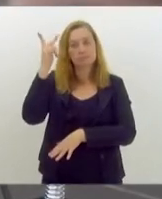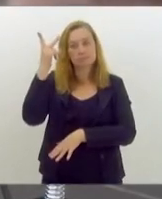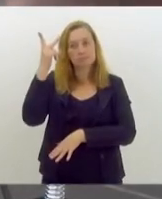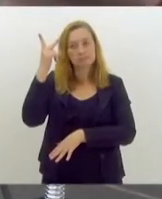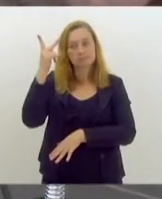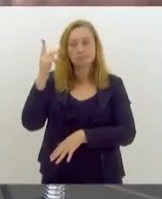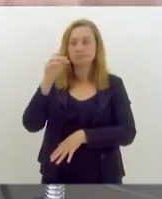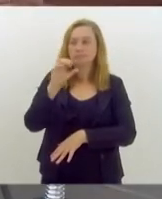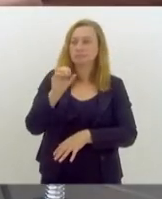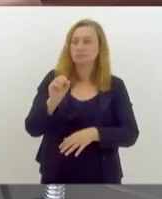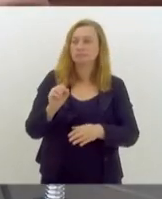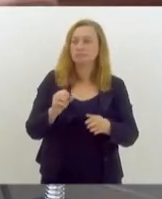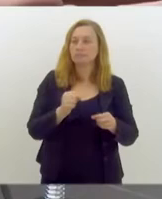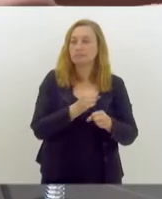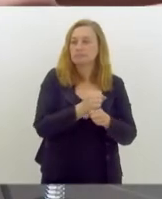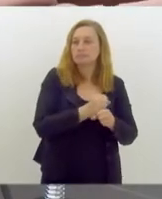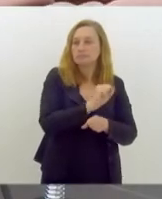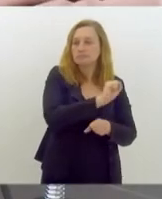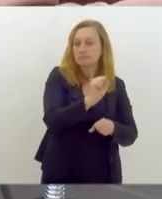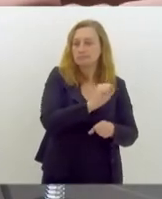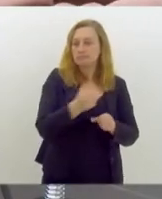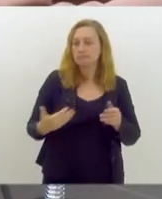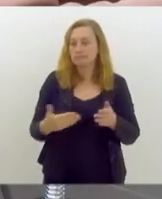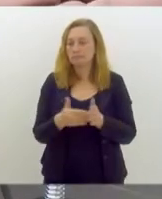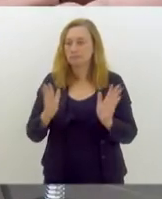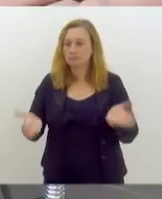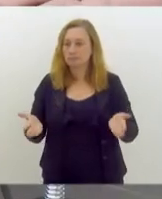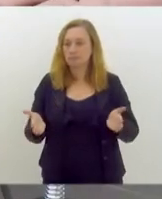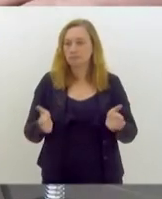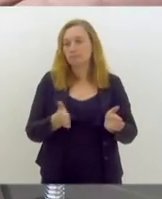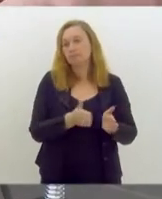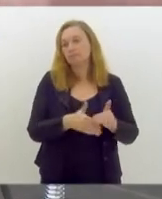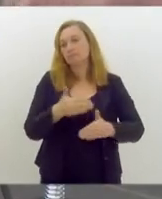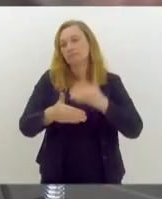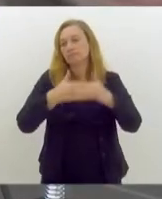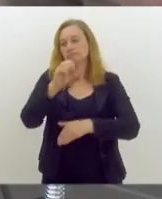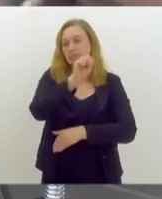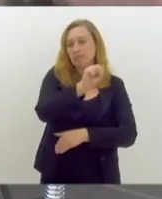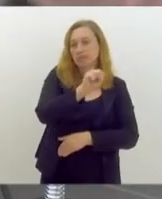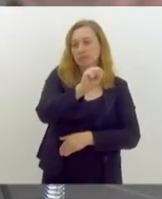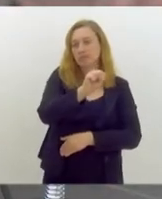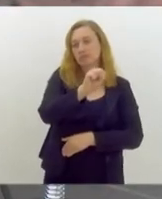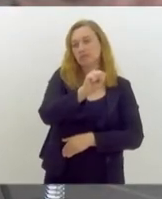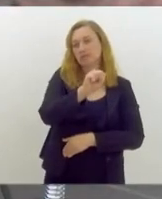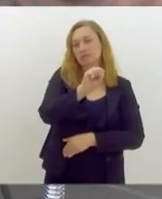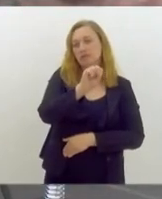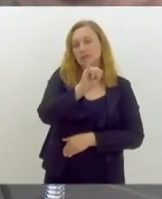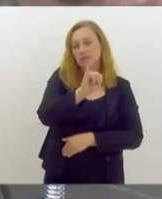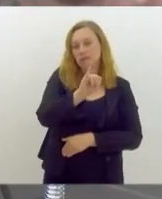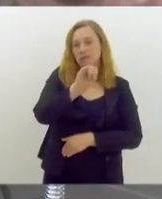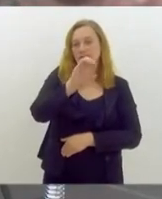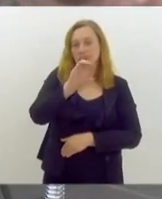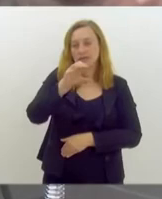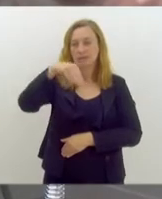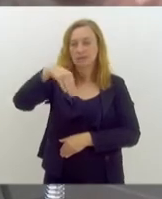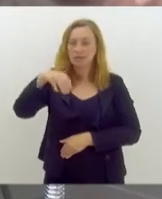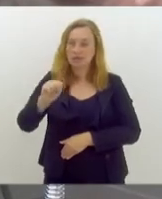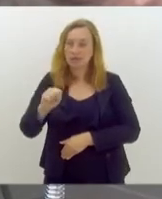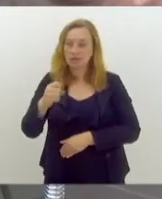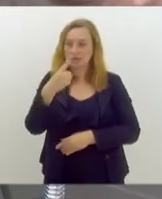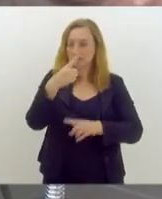para cá do desenvolvimento do ICMS versos o desenvolvimento do ISS